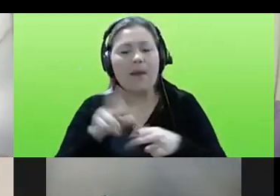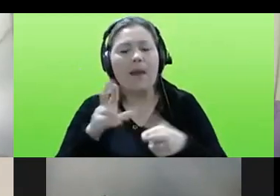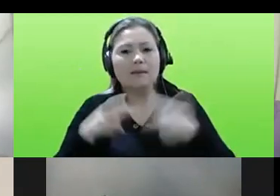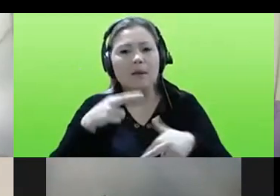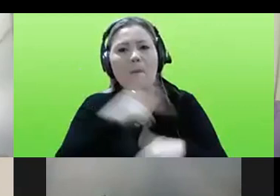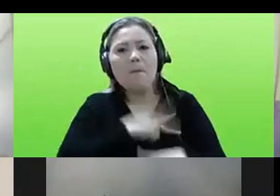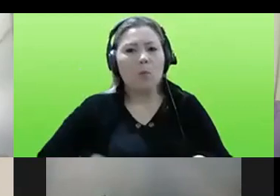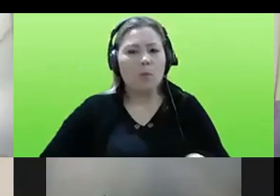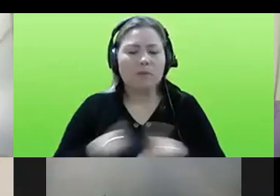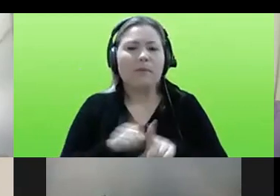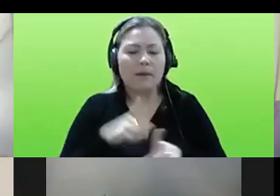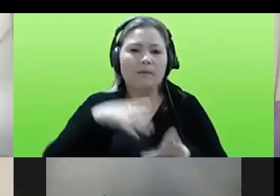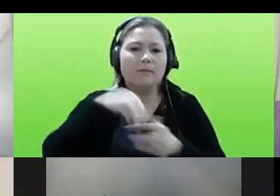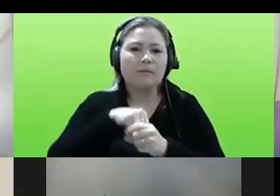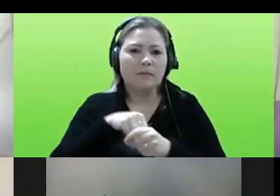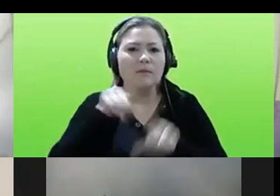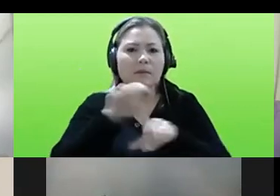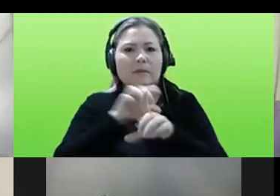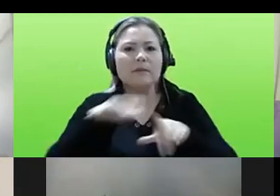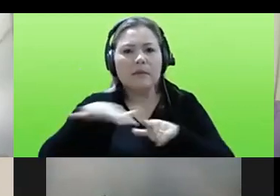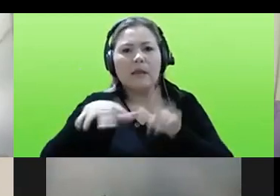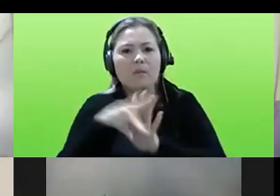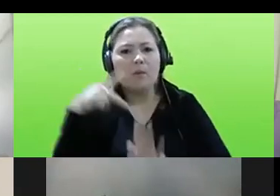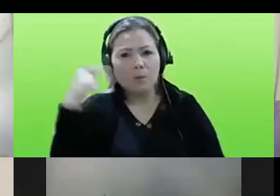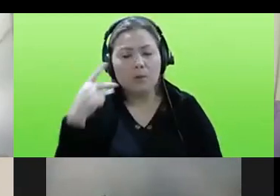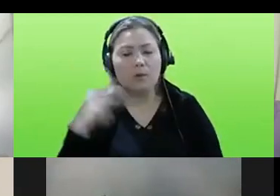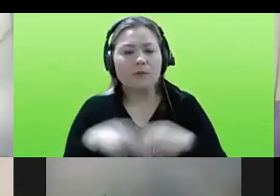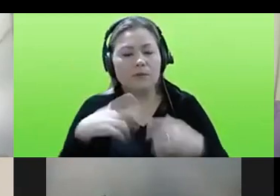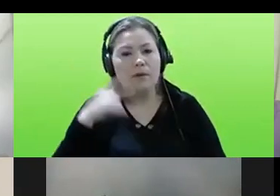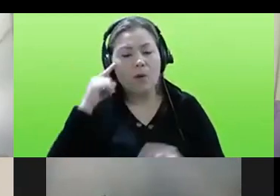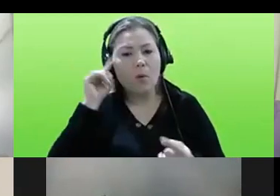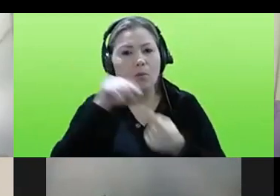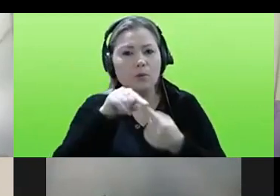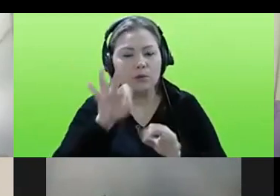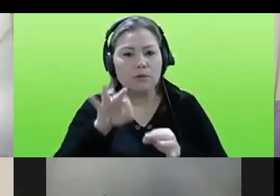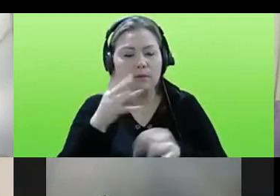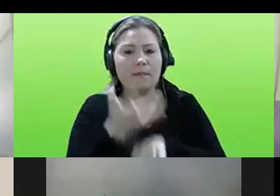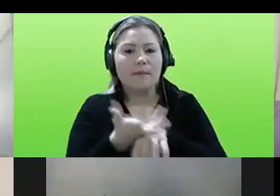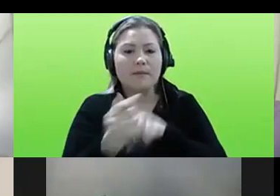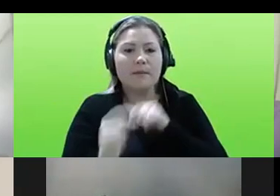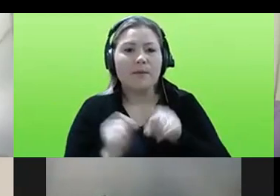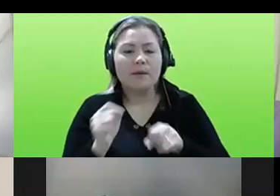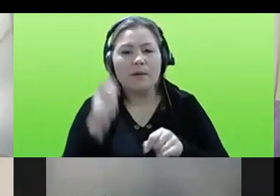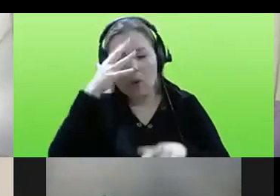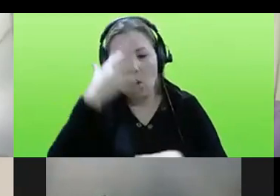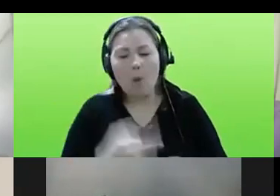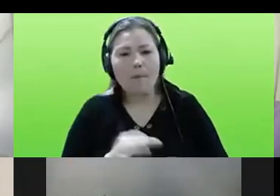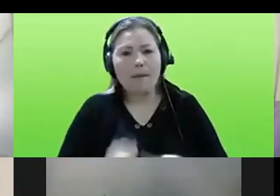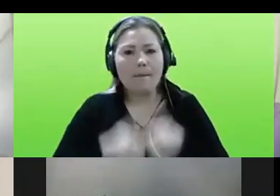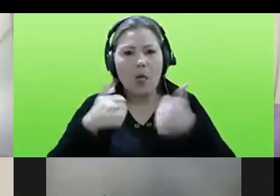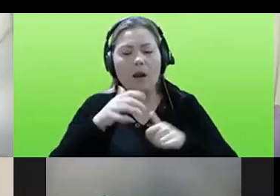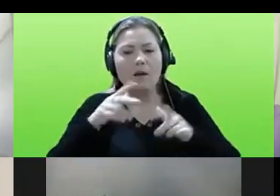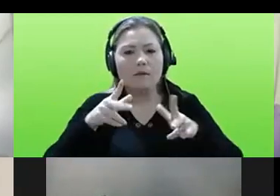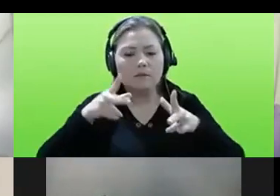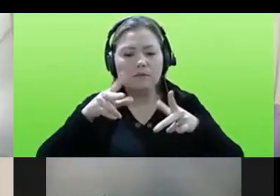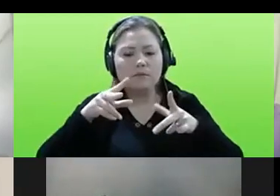atuam em um cenário político. Então, a minha ideia para a disciplina é compreender melhor esse